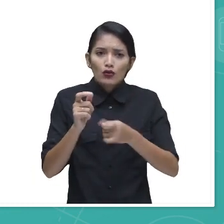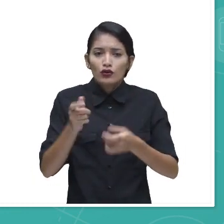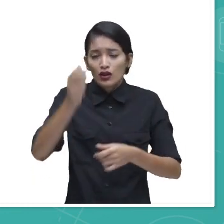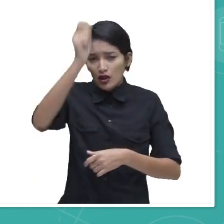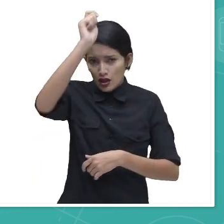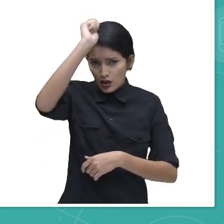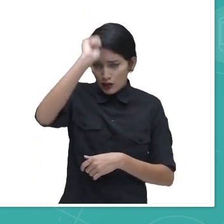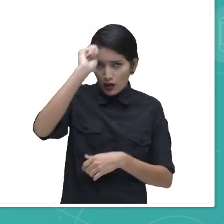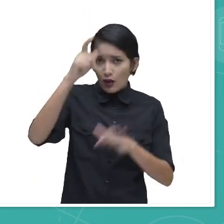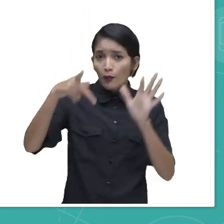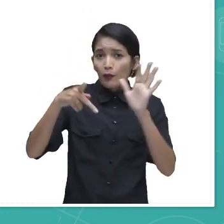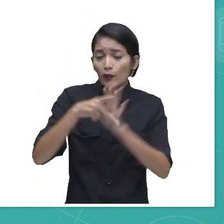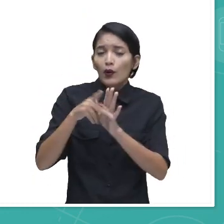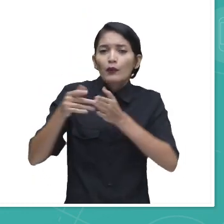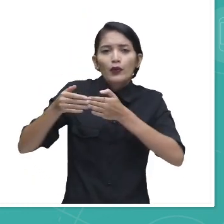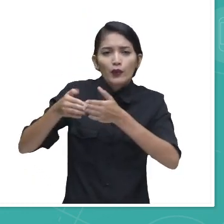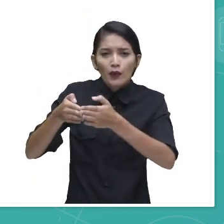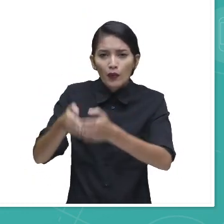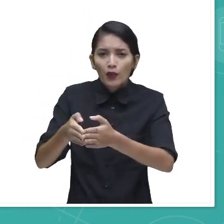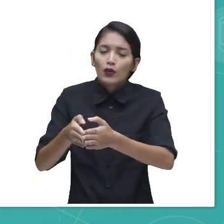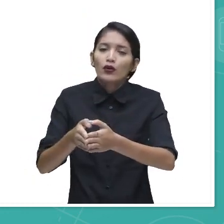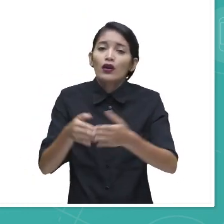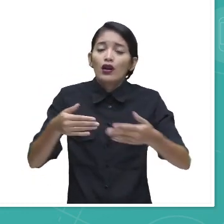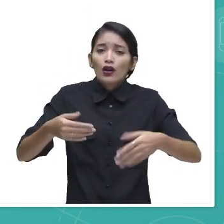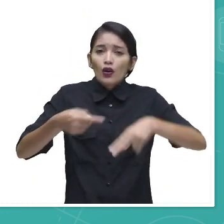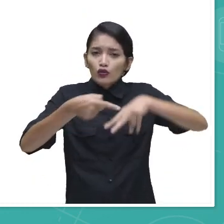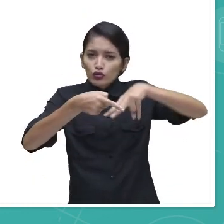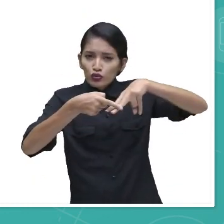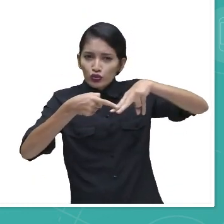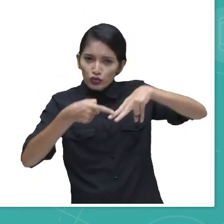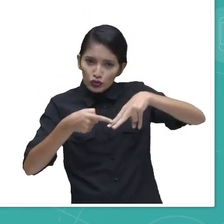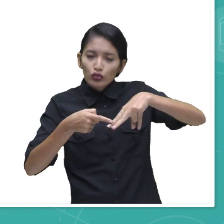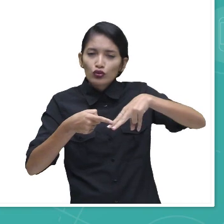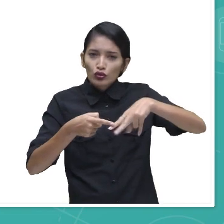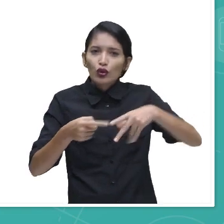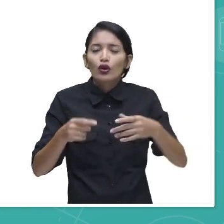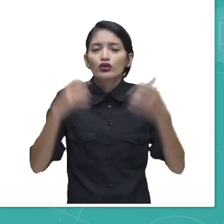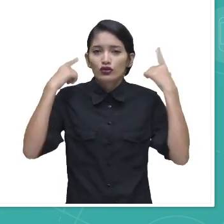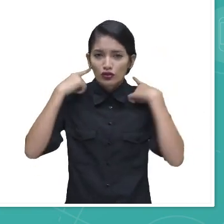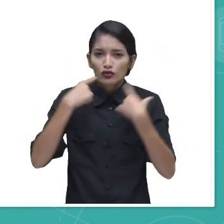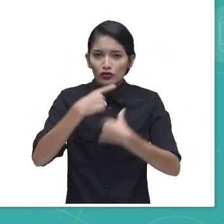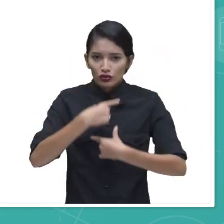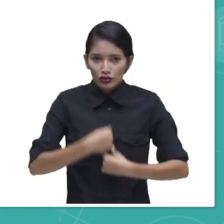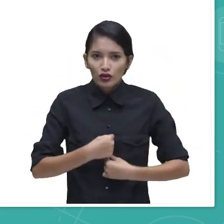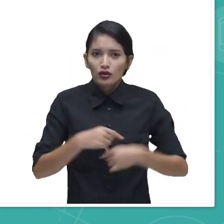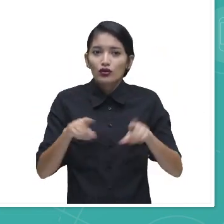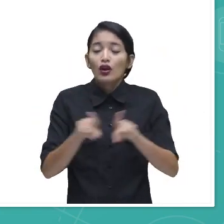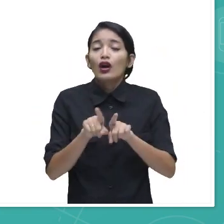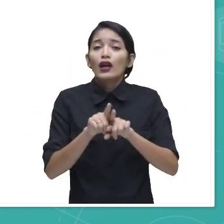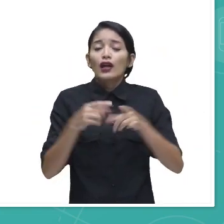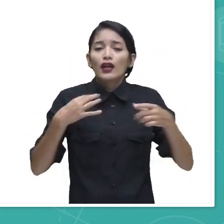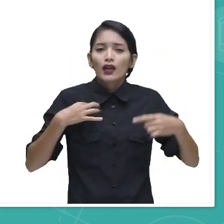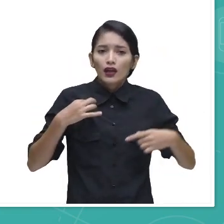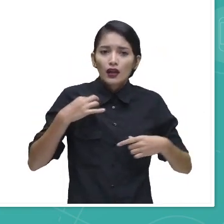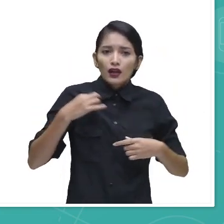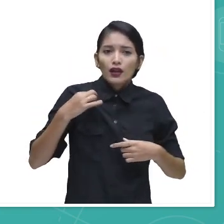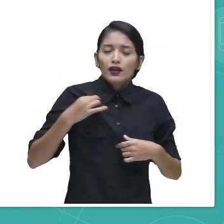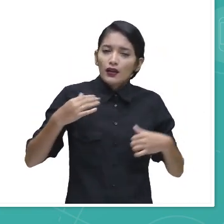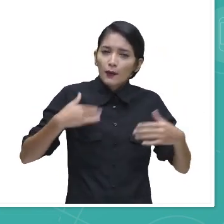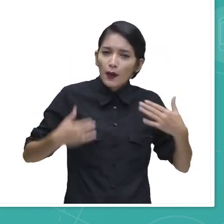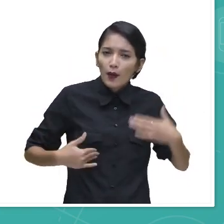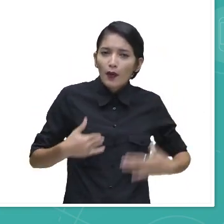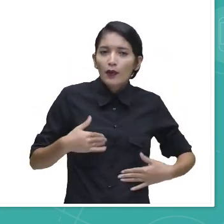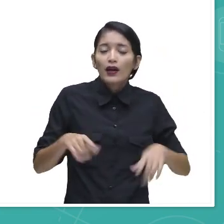de marinheiro, short de escoteiro, camisa de babadinho e chuteira de